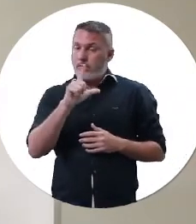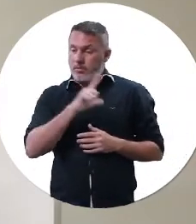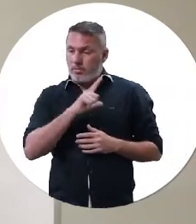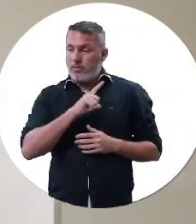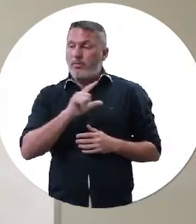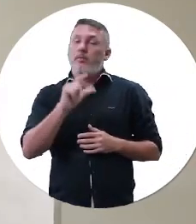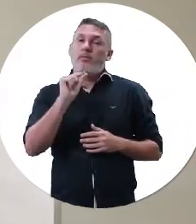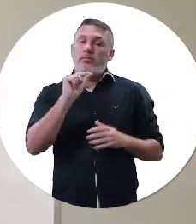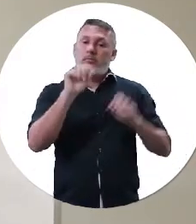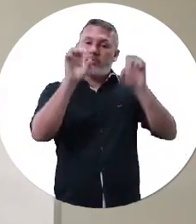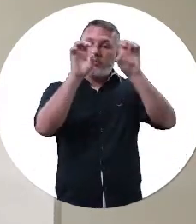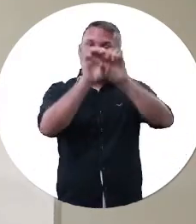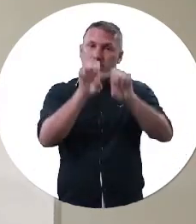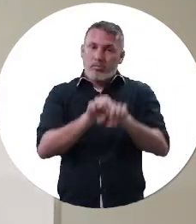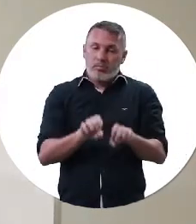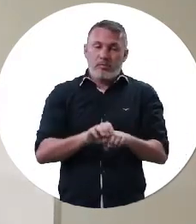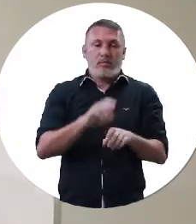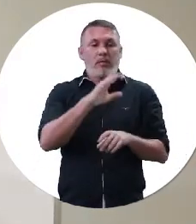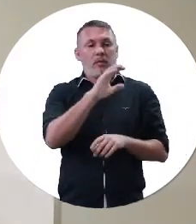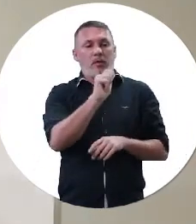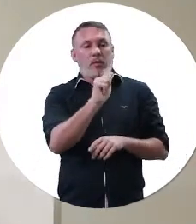hidrocarboneto,